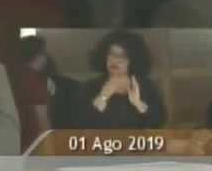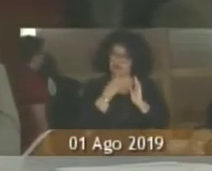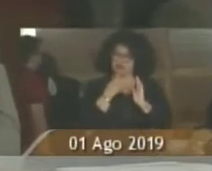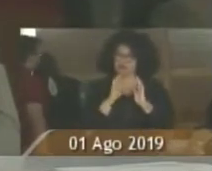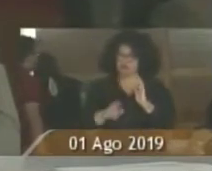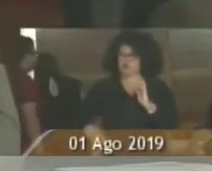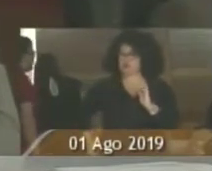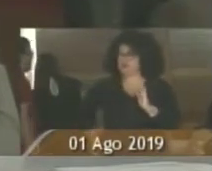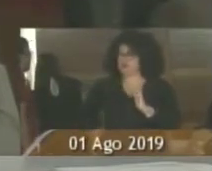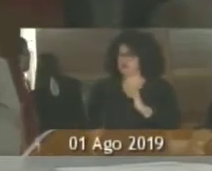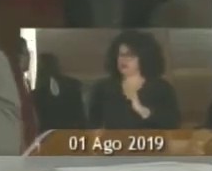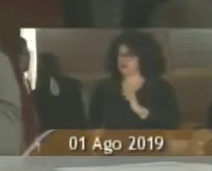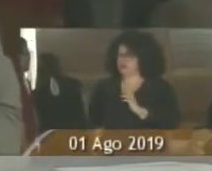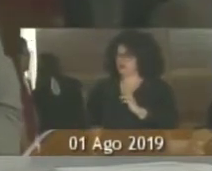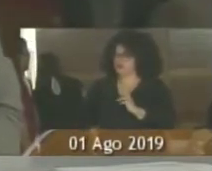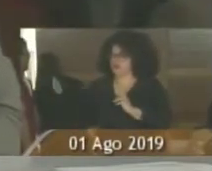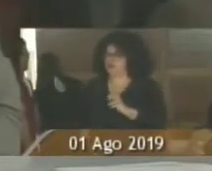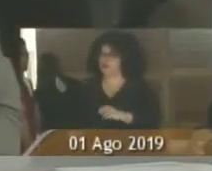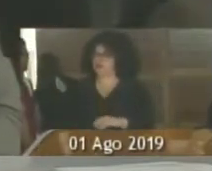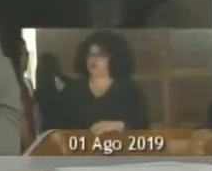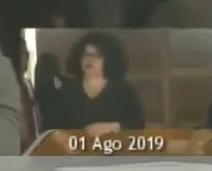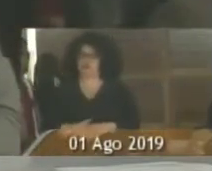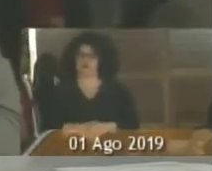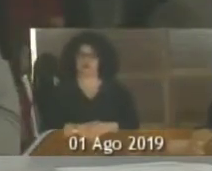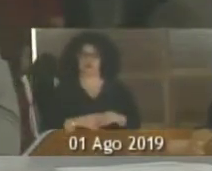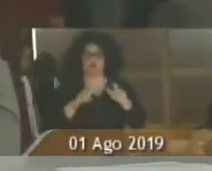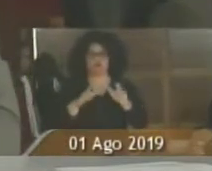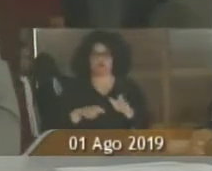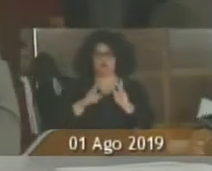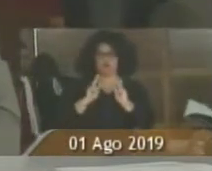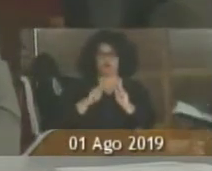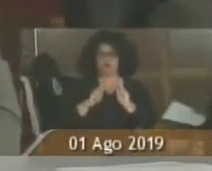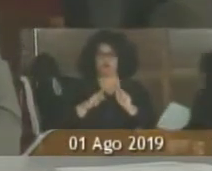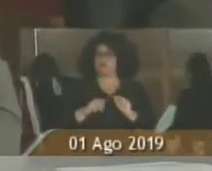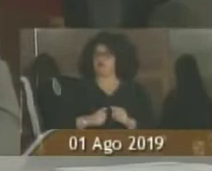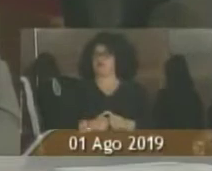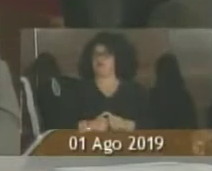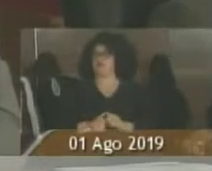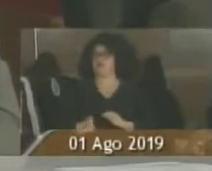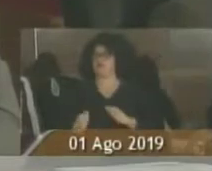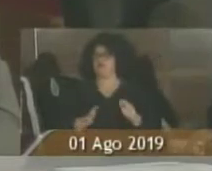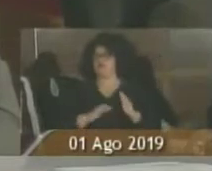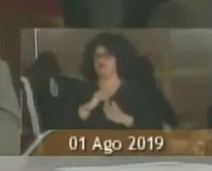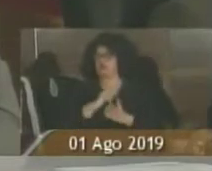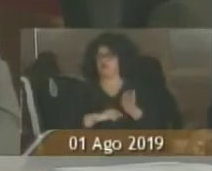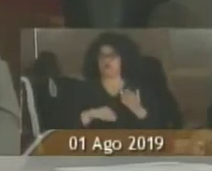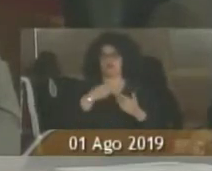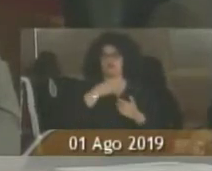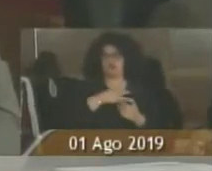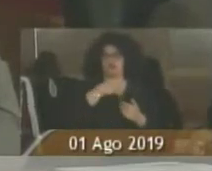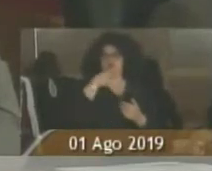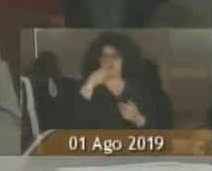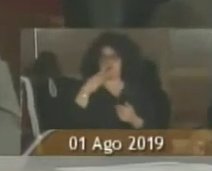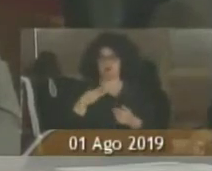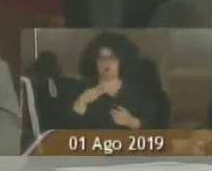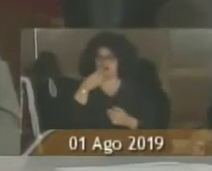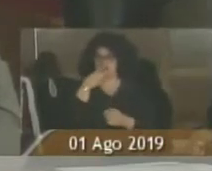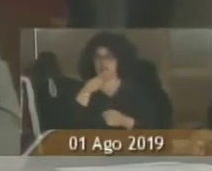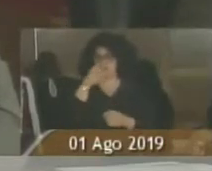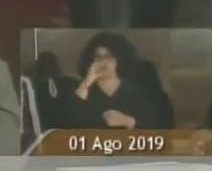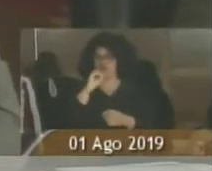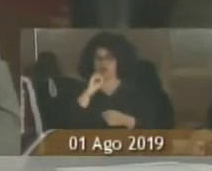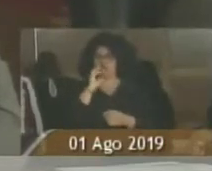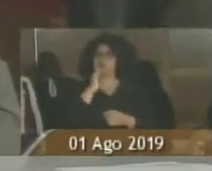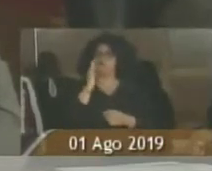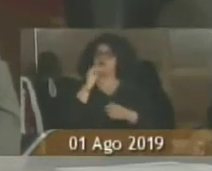Travessa Pernambuco, bairro Parque Mambucaba. Indicação 333, 3330,